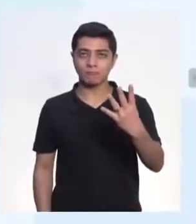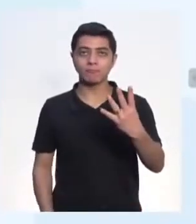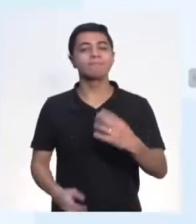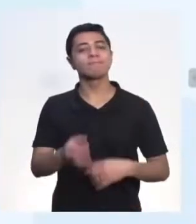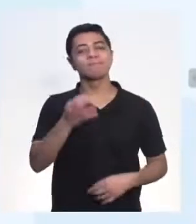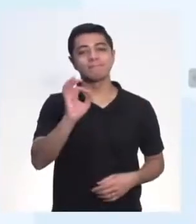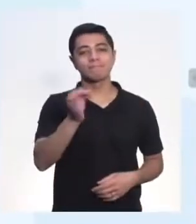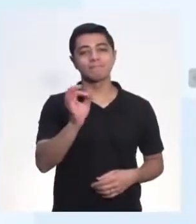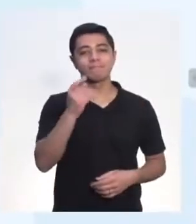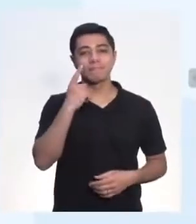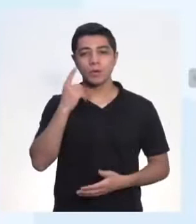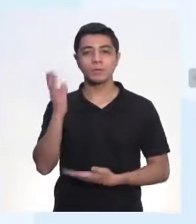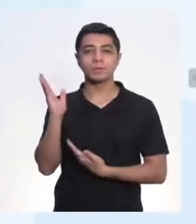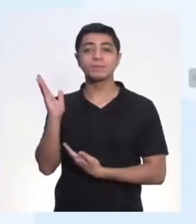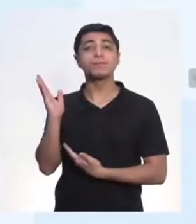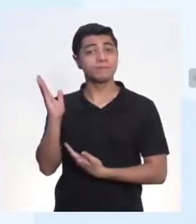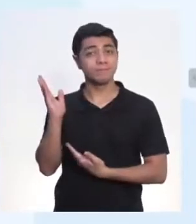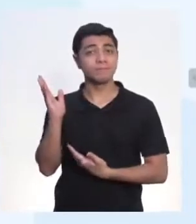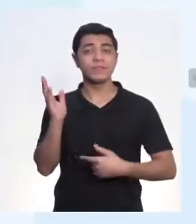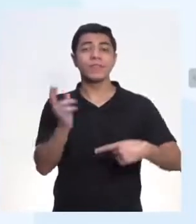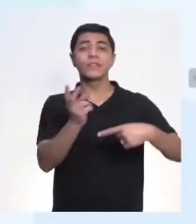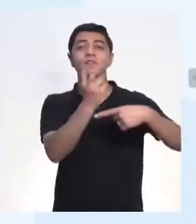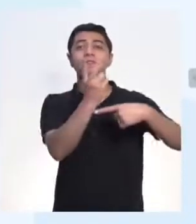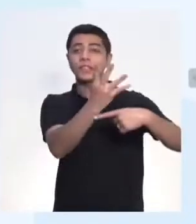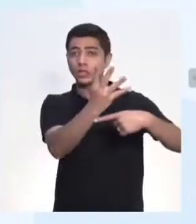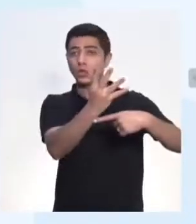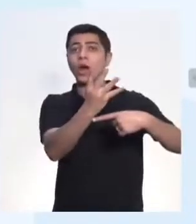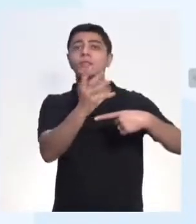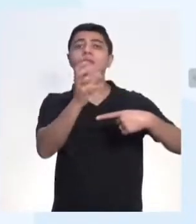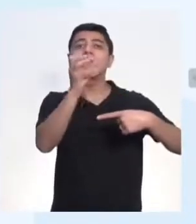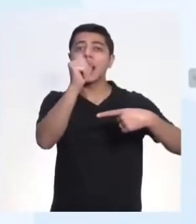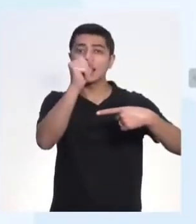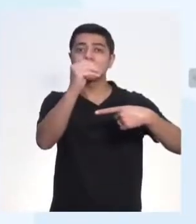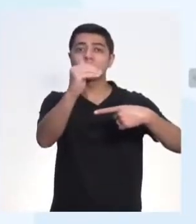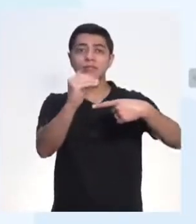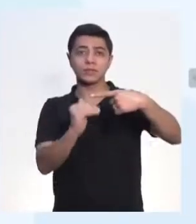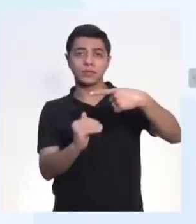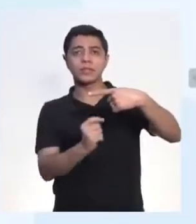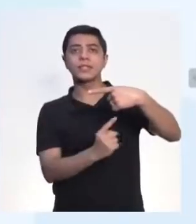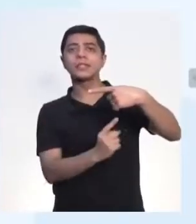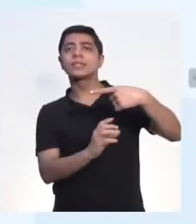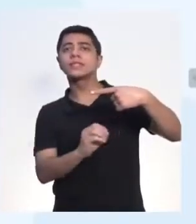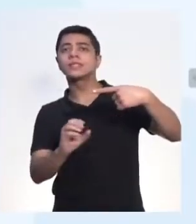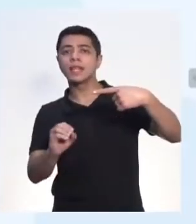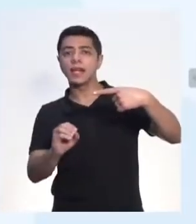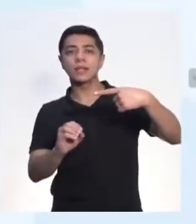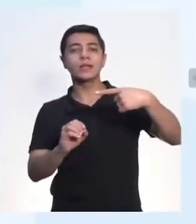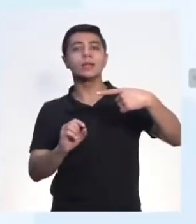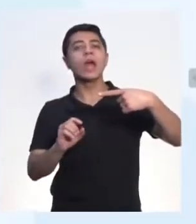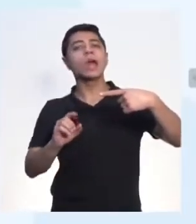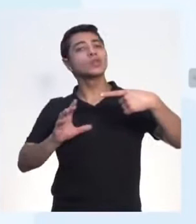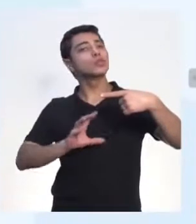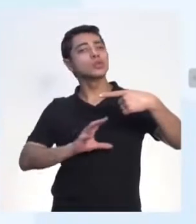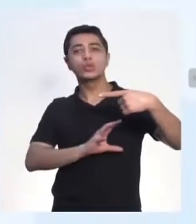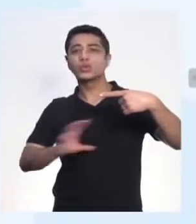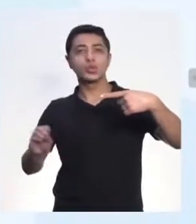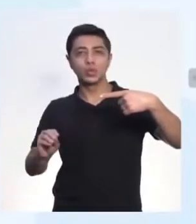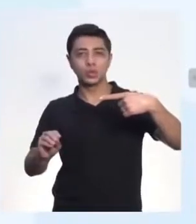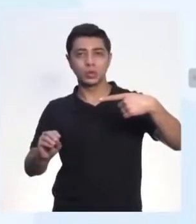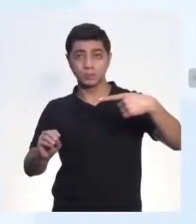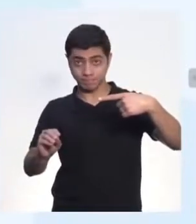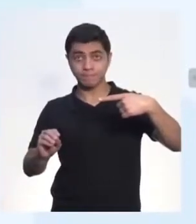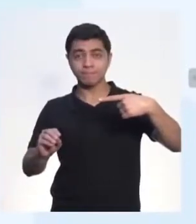24 balas de 100 que nós temos, que são os 24 centésimos.